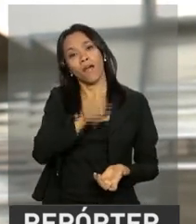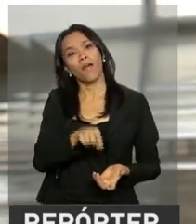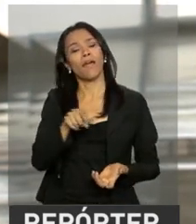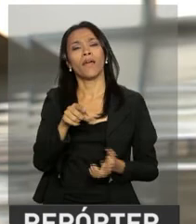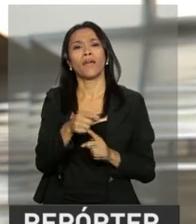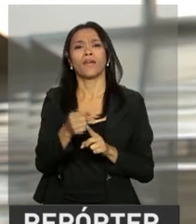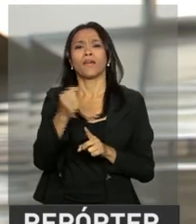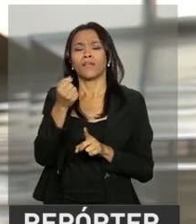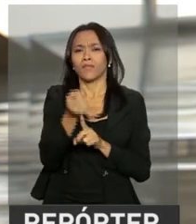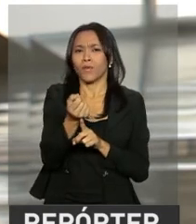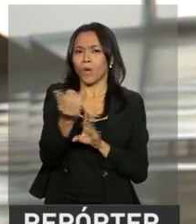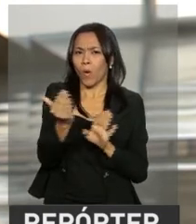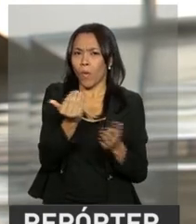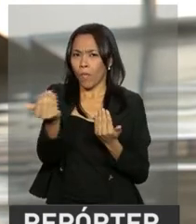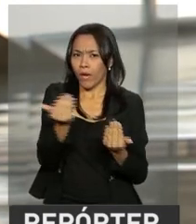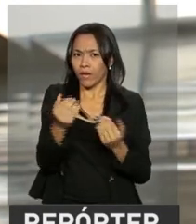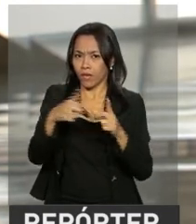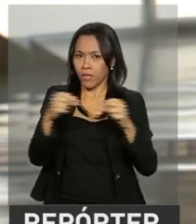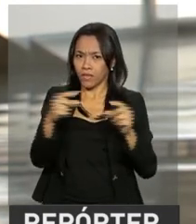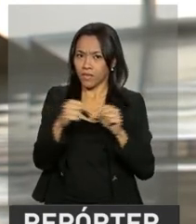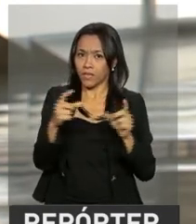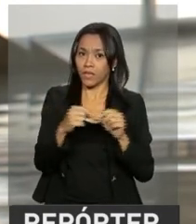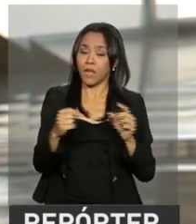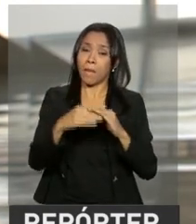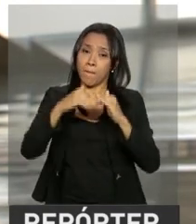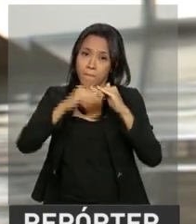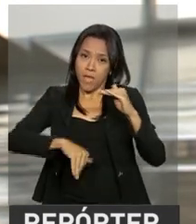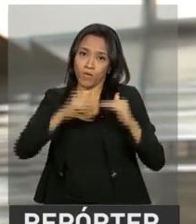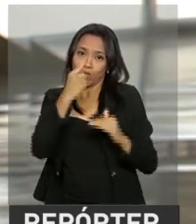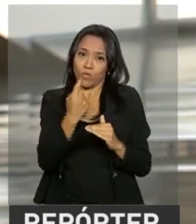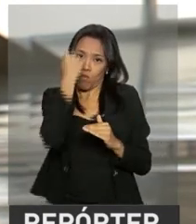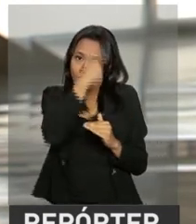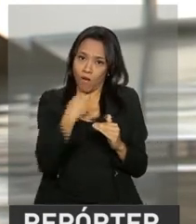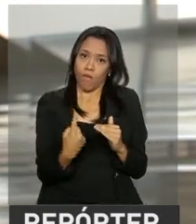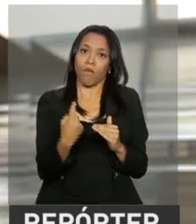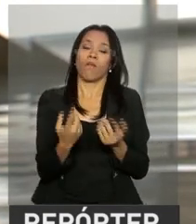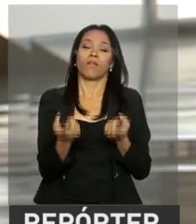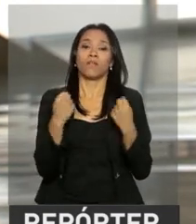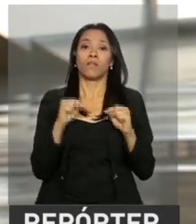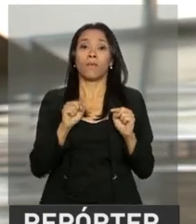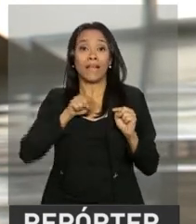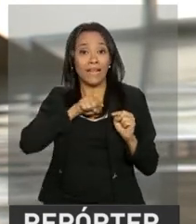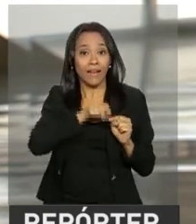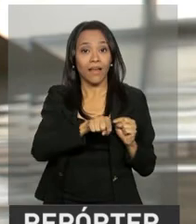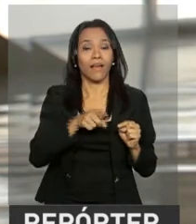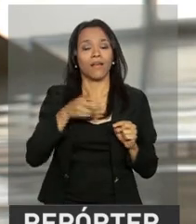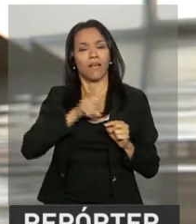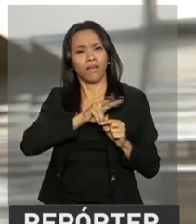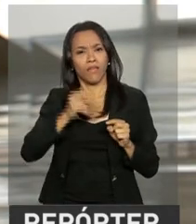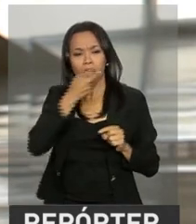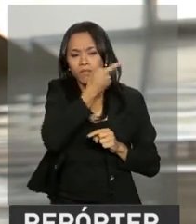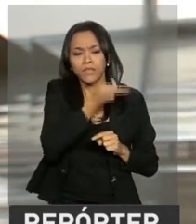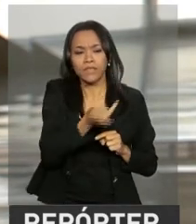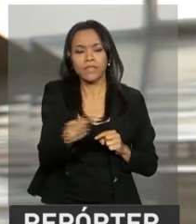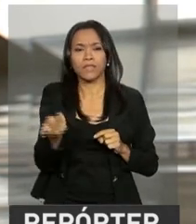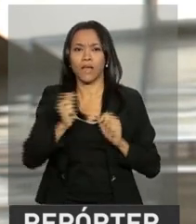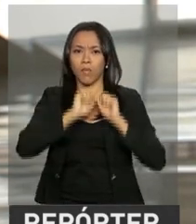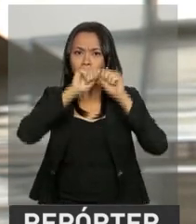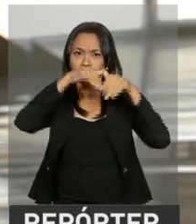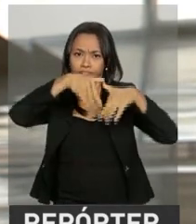menos em relação a brasília em surubim vai fazer uma inspeção na barragem de jucazinho